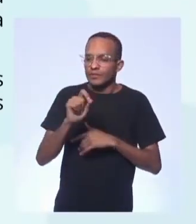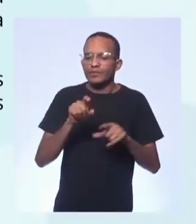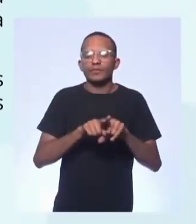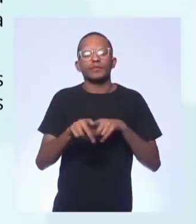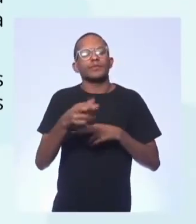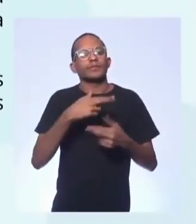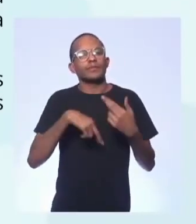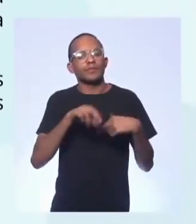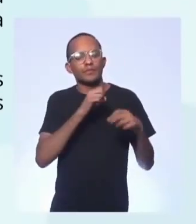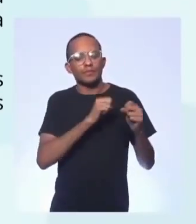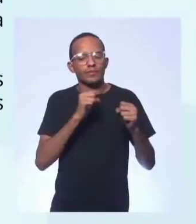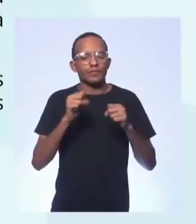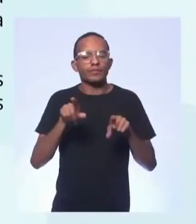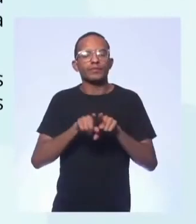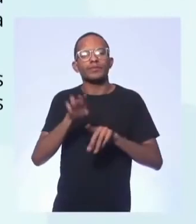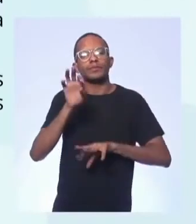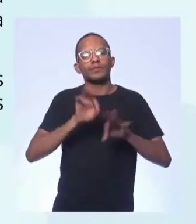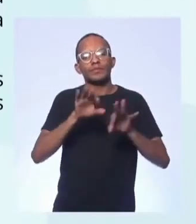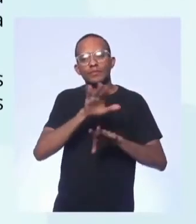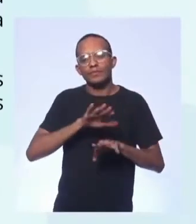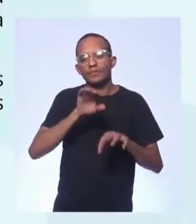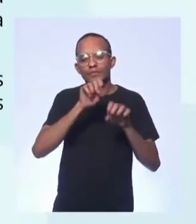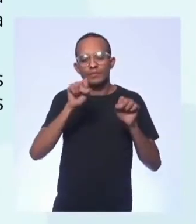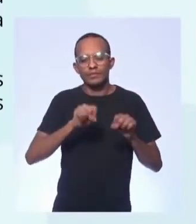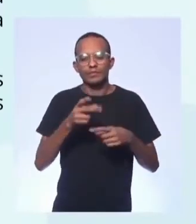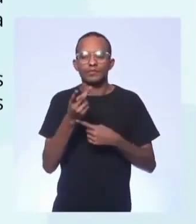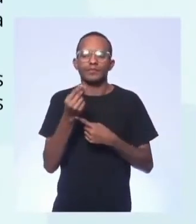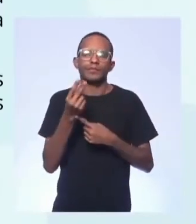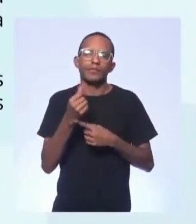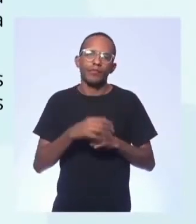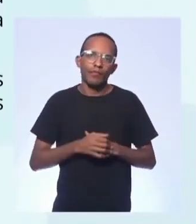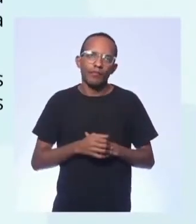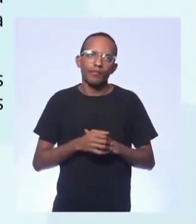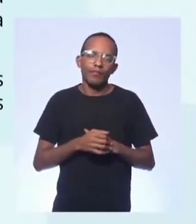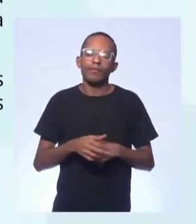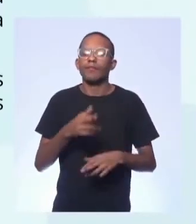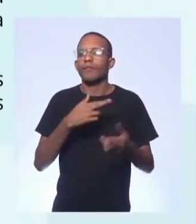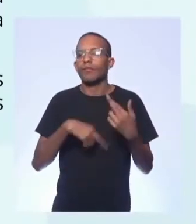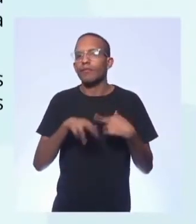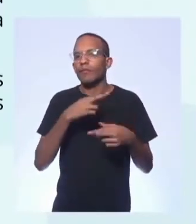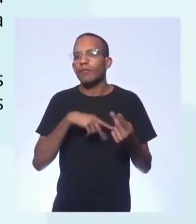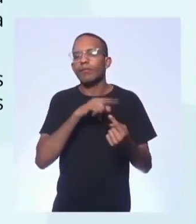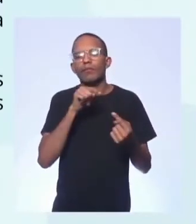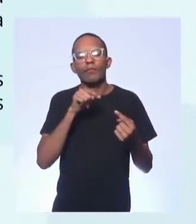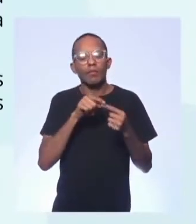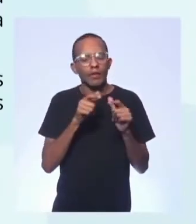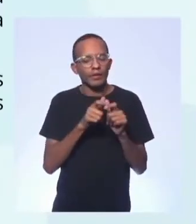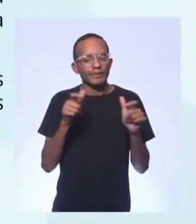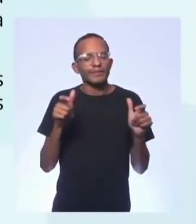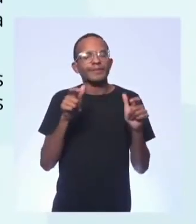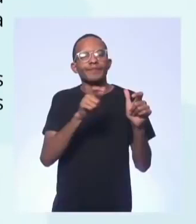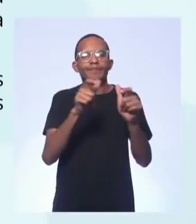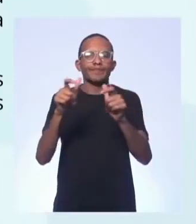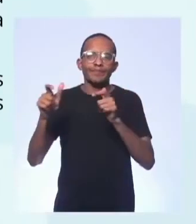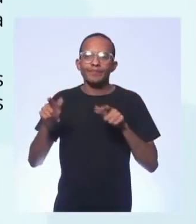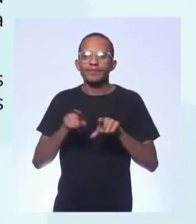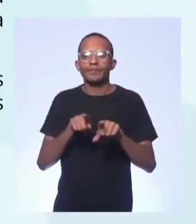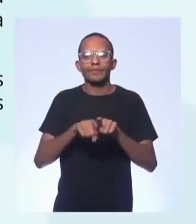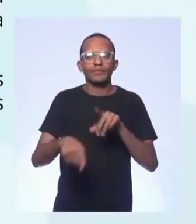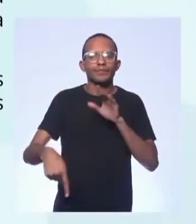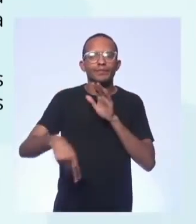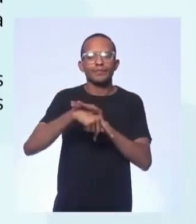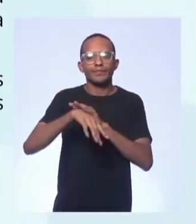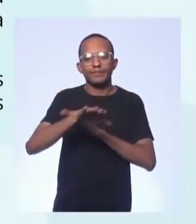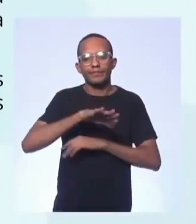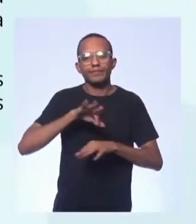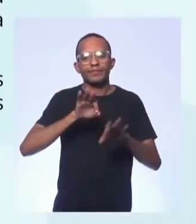de poder que se constroem no sistema capitalista. Relacionar a expansão territorial como parte